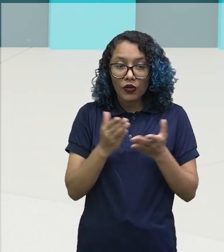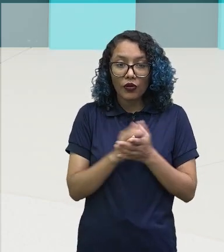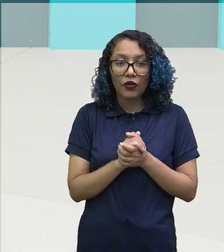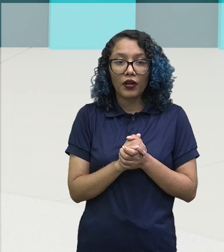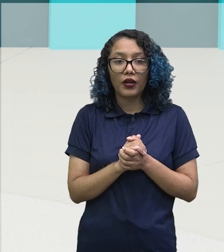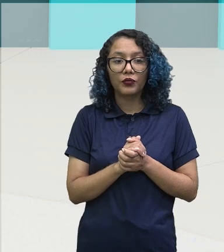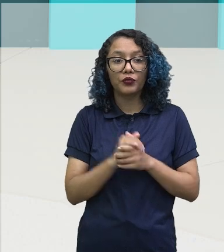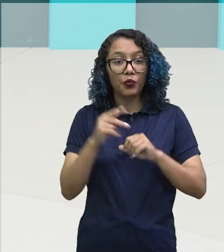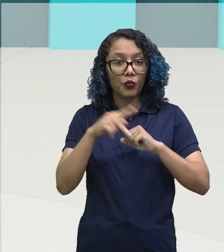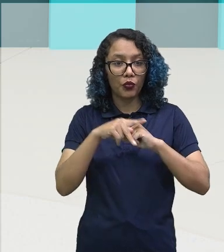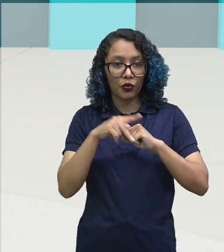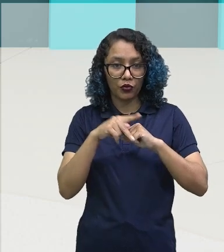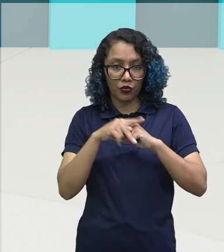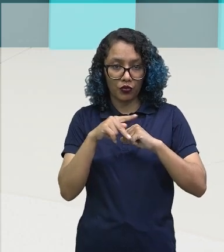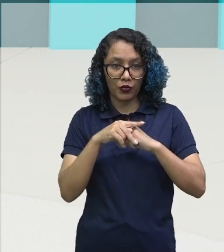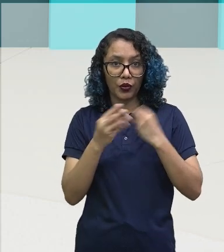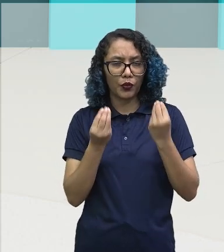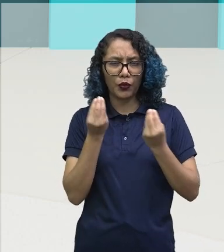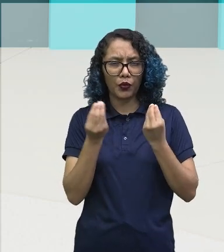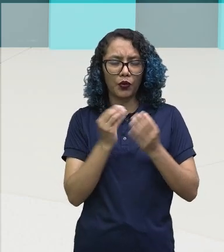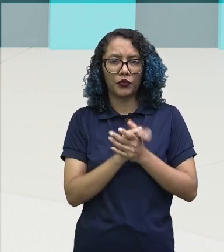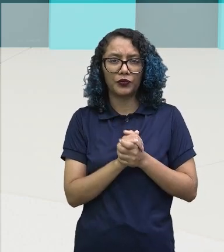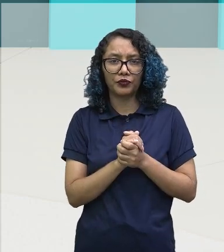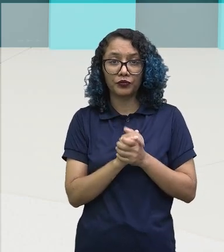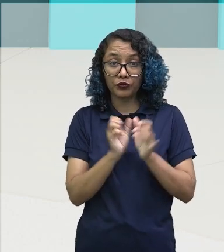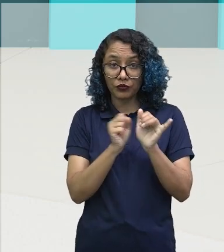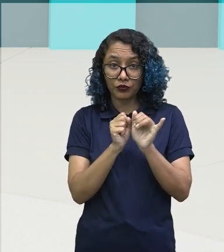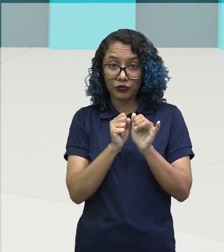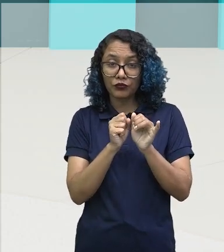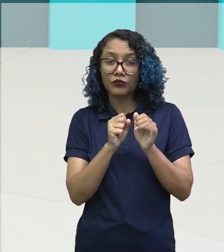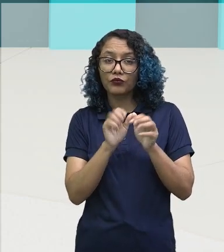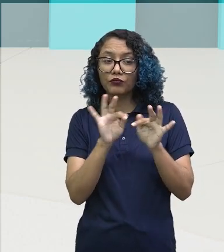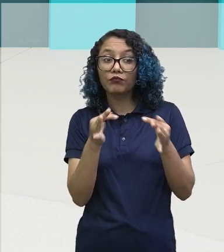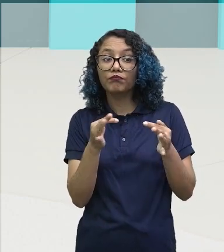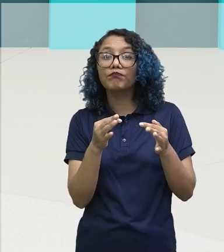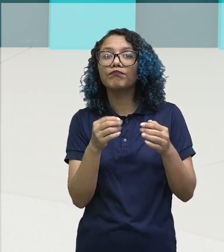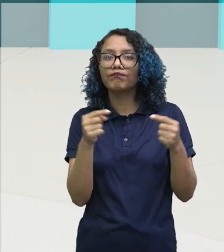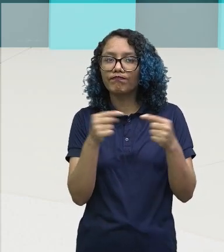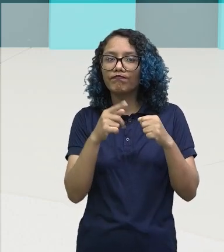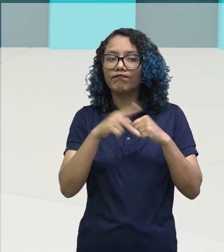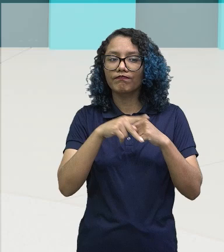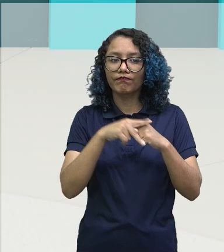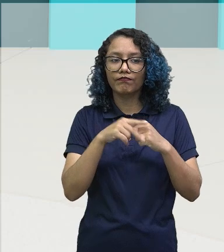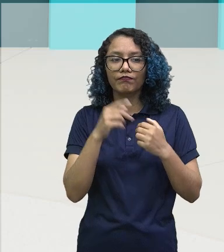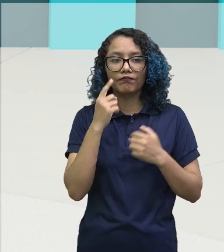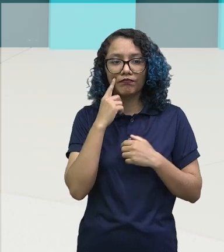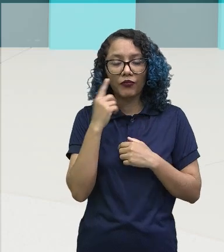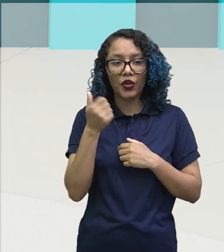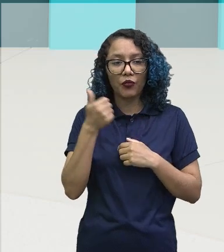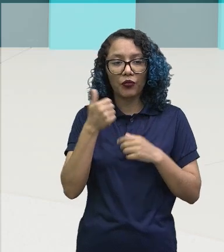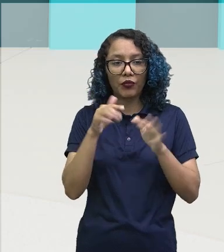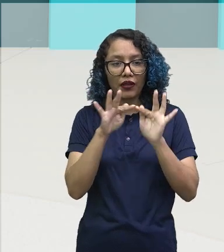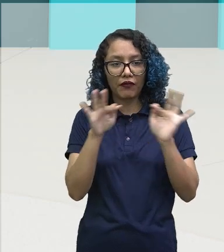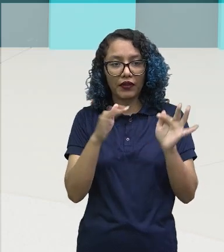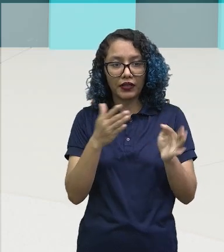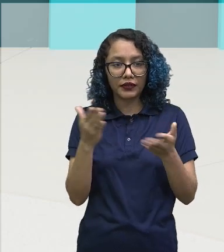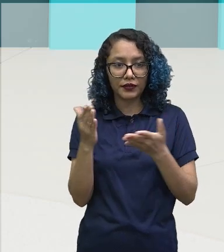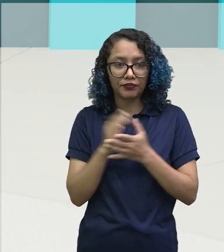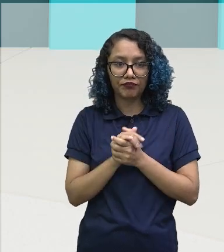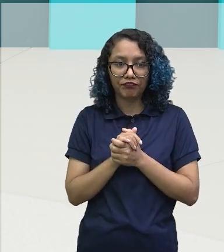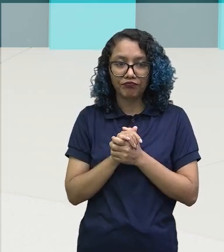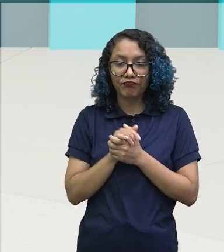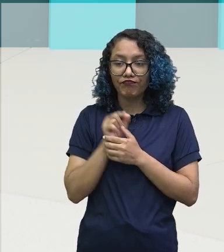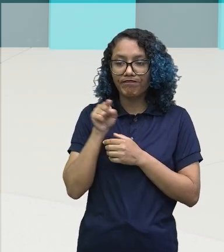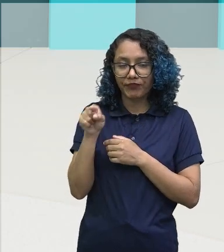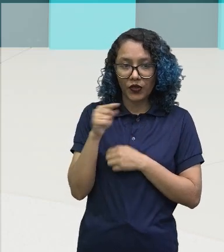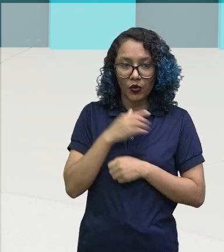né? Está na forma de pronome, o sujeito simples. Ele gostava daquele seu jeito carinhoso de ser. Então, o